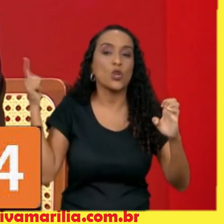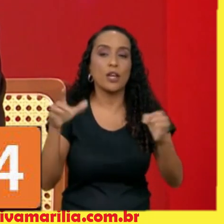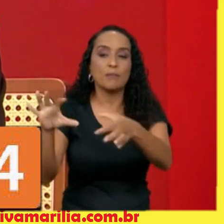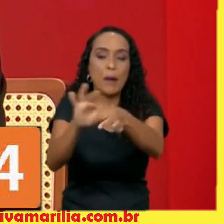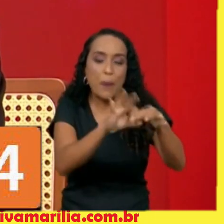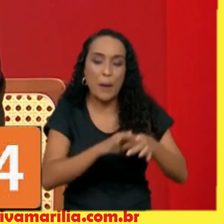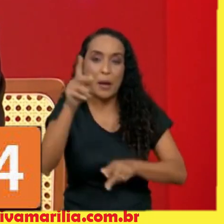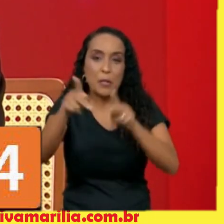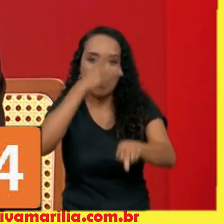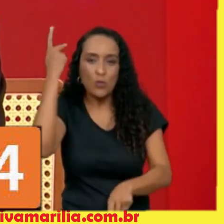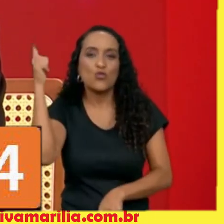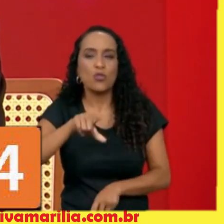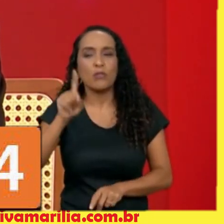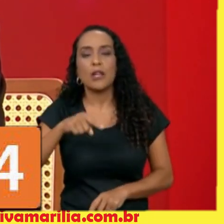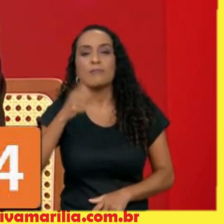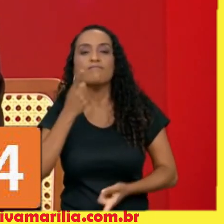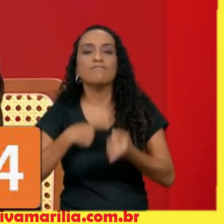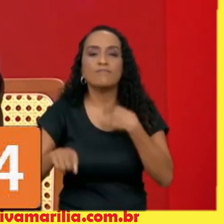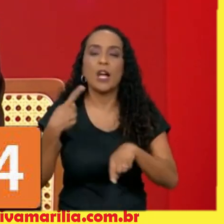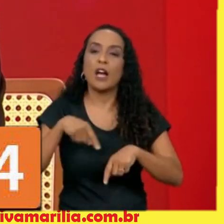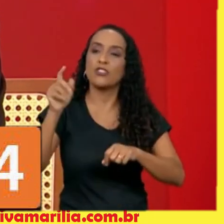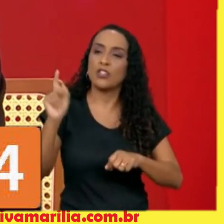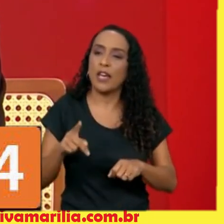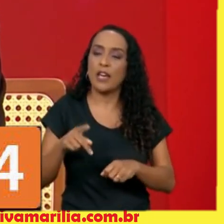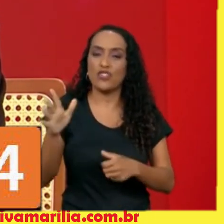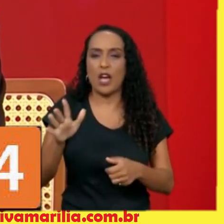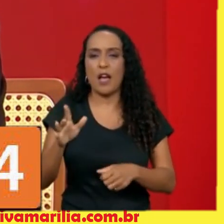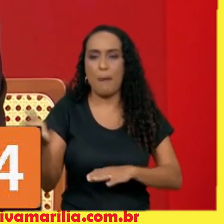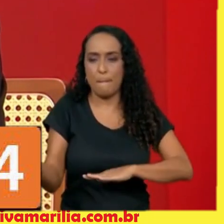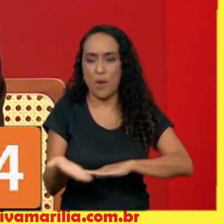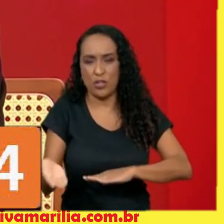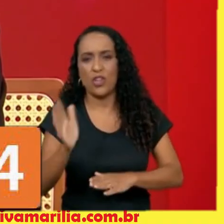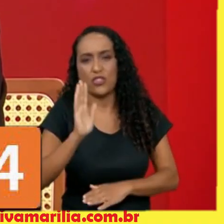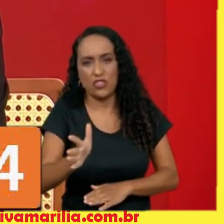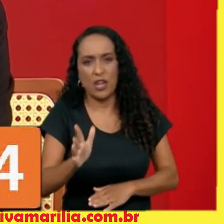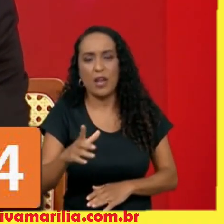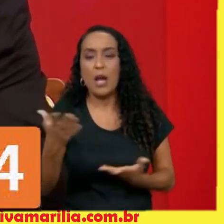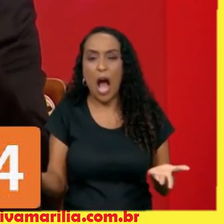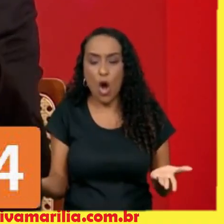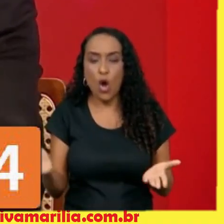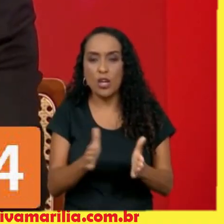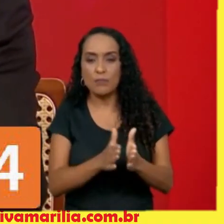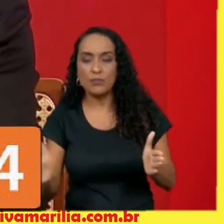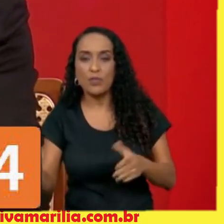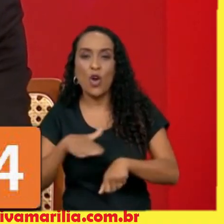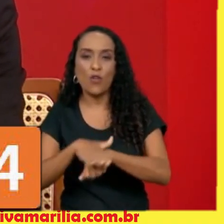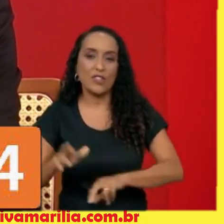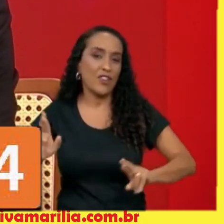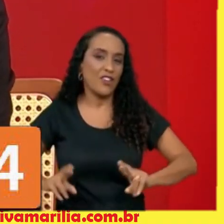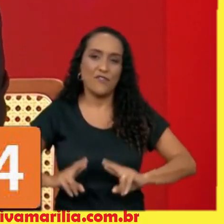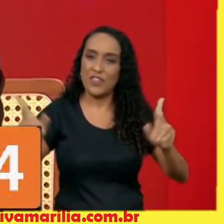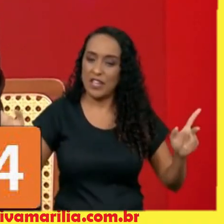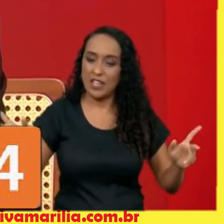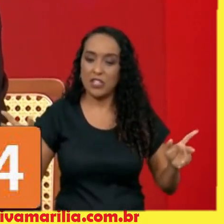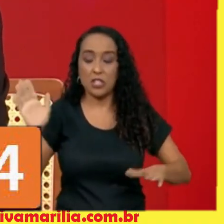pessoas que têm anseios que são já aí pós-modernos, né? A gente já está a gente está numa outra conversa, talvez agora com